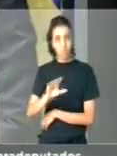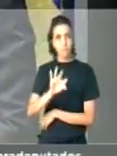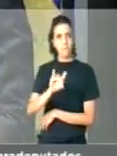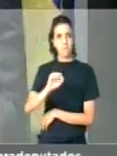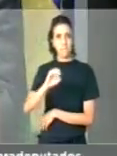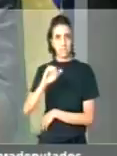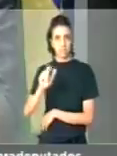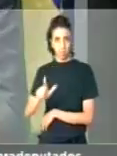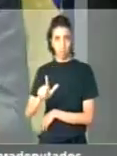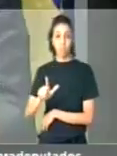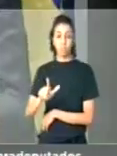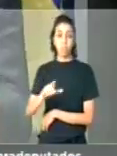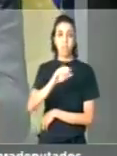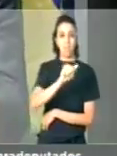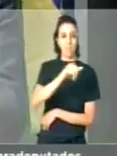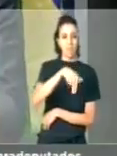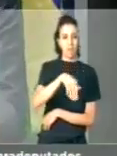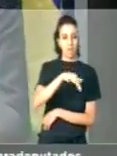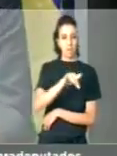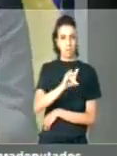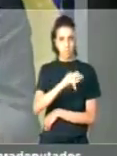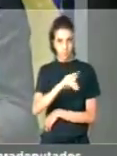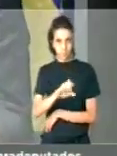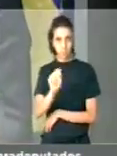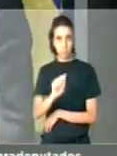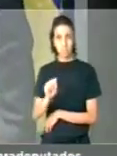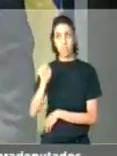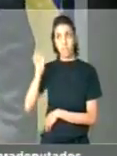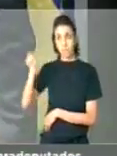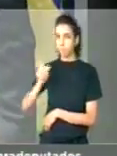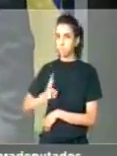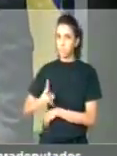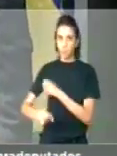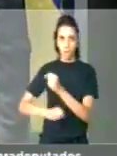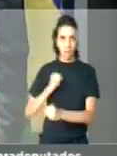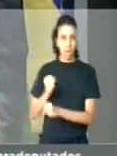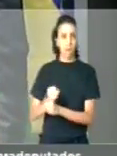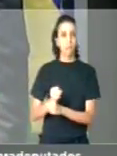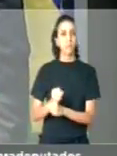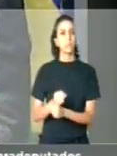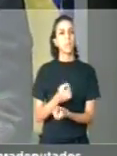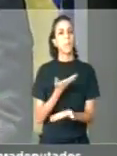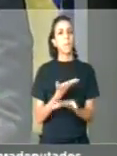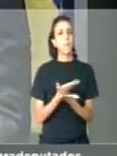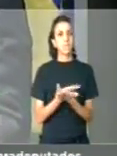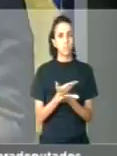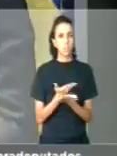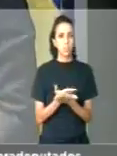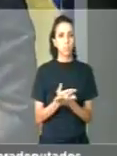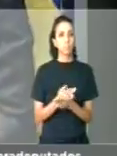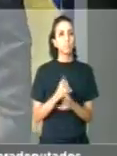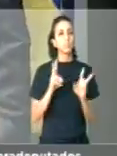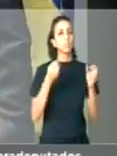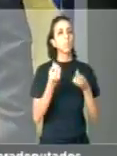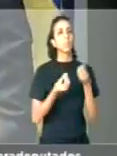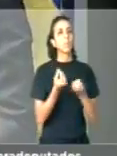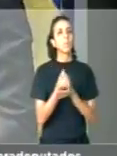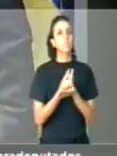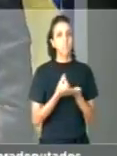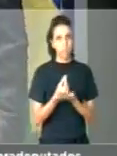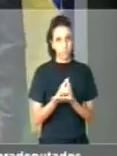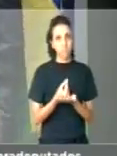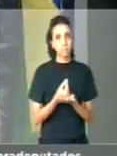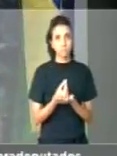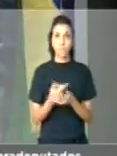Brasil. Eles que fazem anualmente o levantamento a respeito do orçamento, o que envolve a